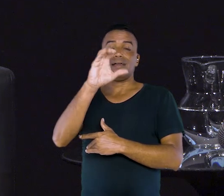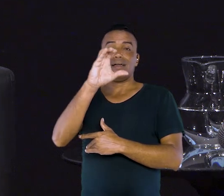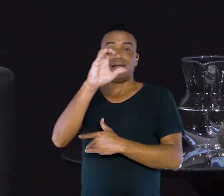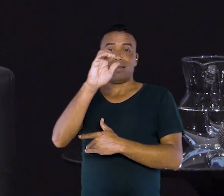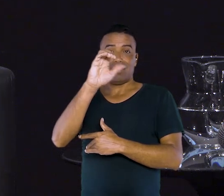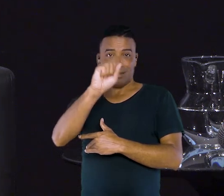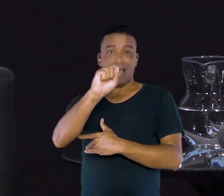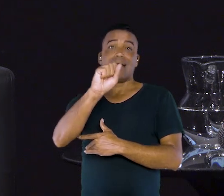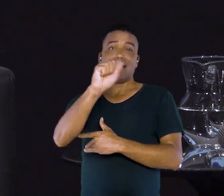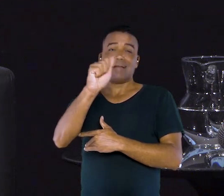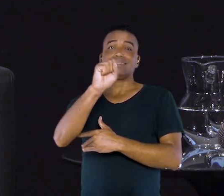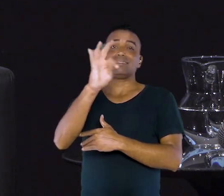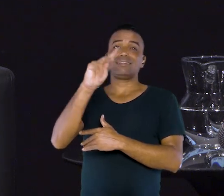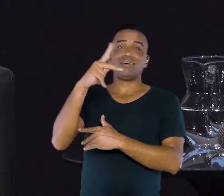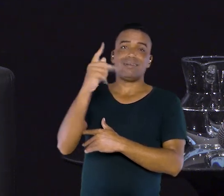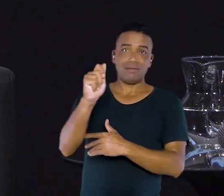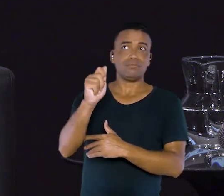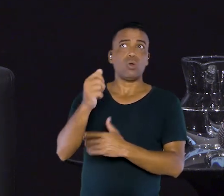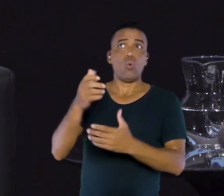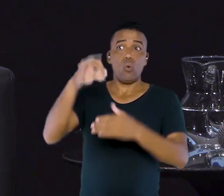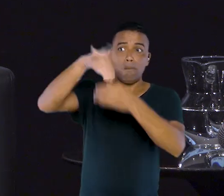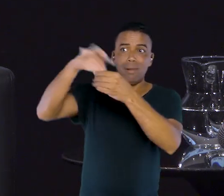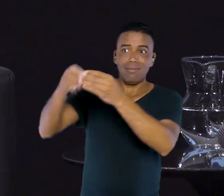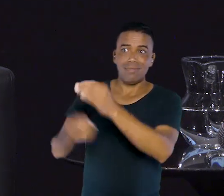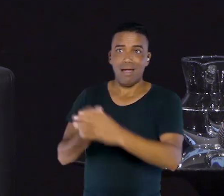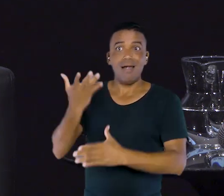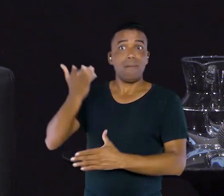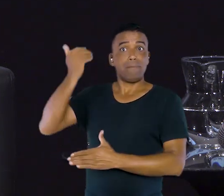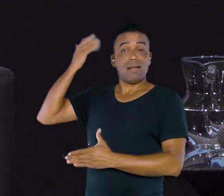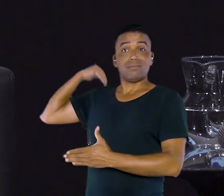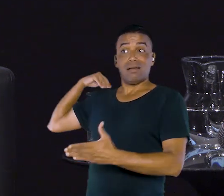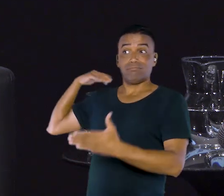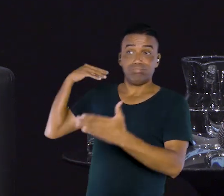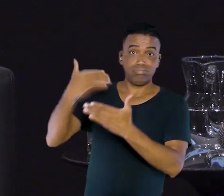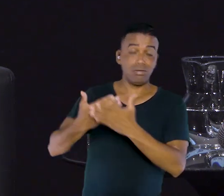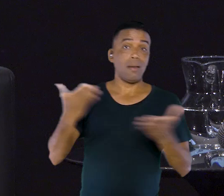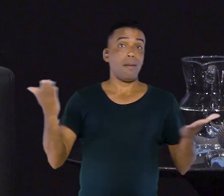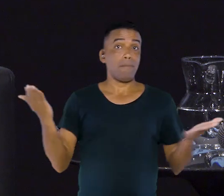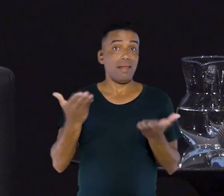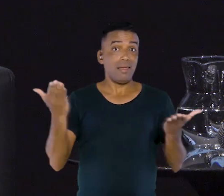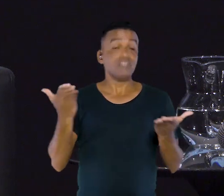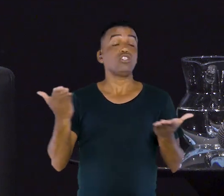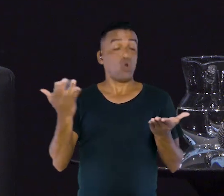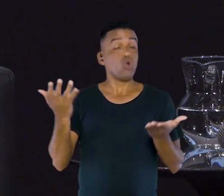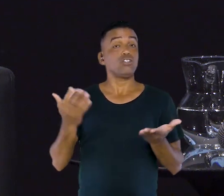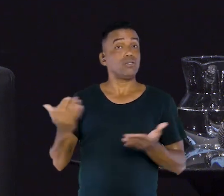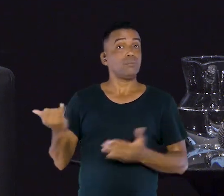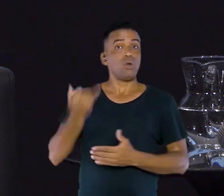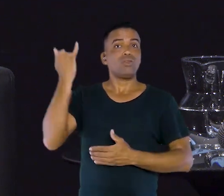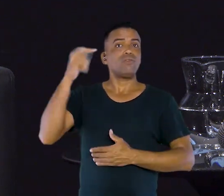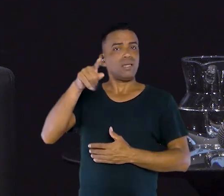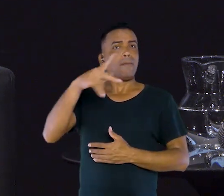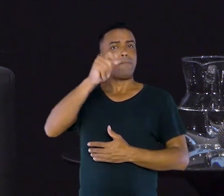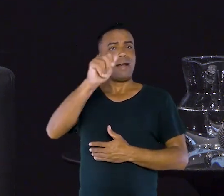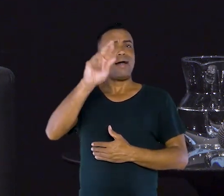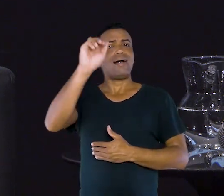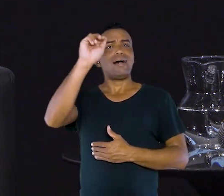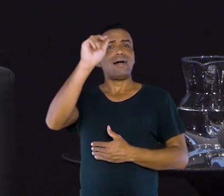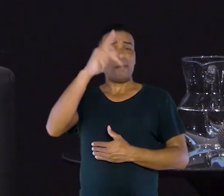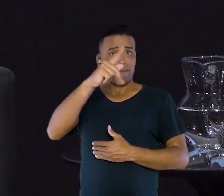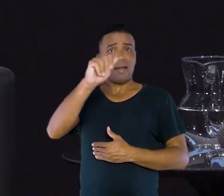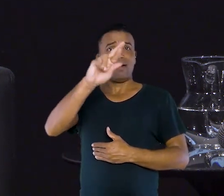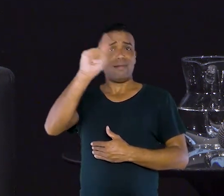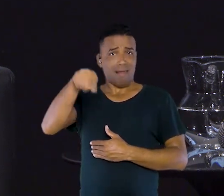muito importante no passado, e ela é importante no presente hoje em dia. E no caso da eu sei que você é paranaense, né? No caso